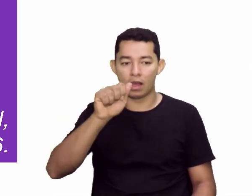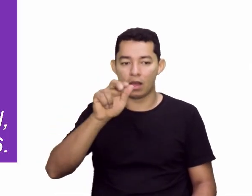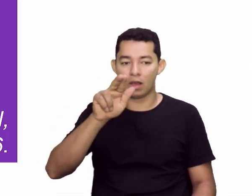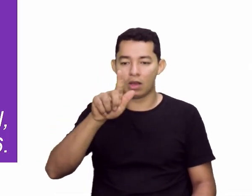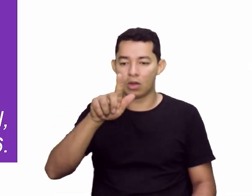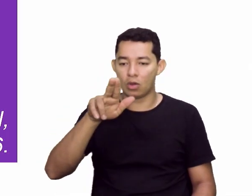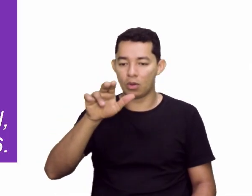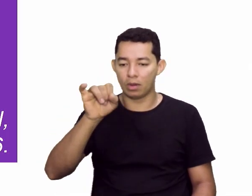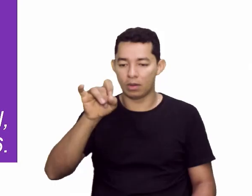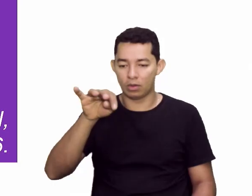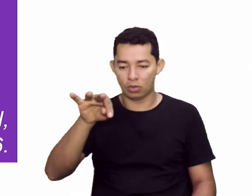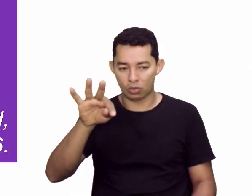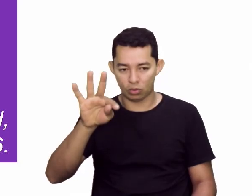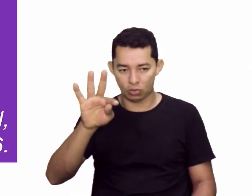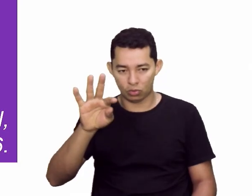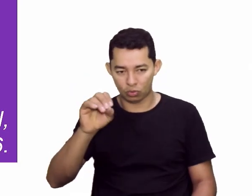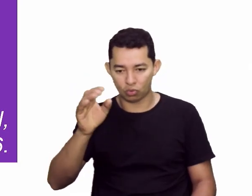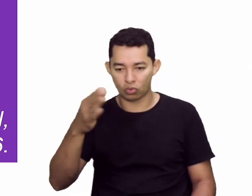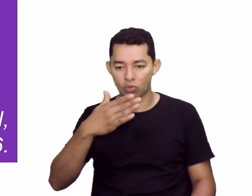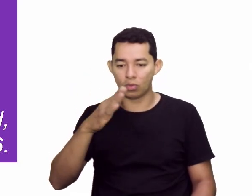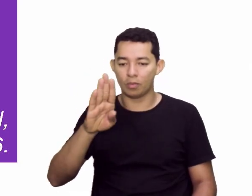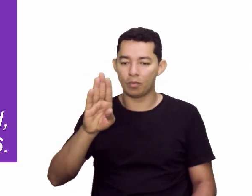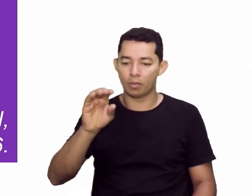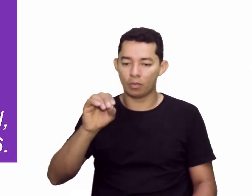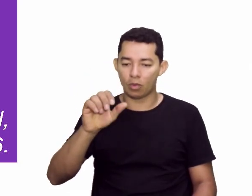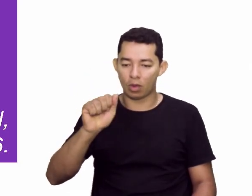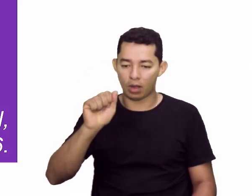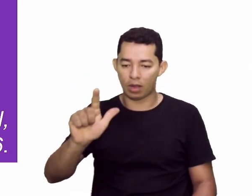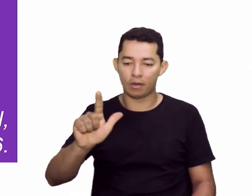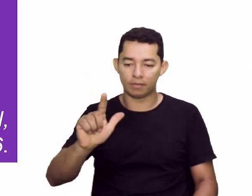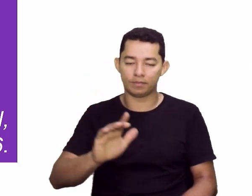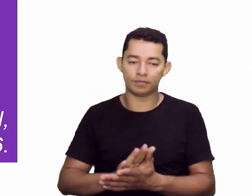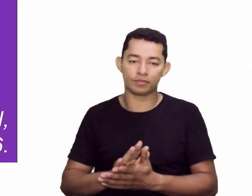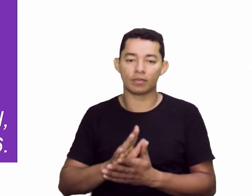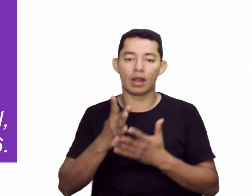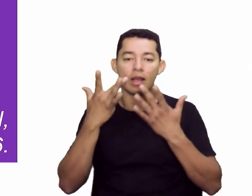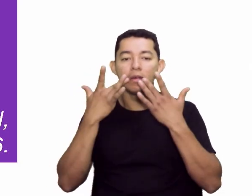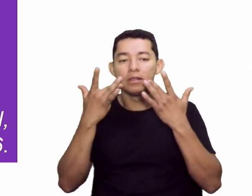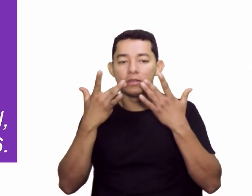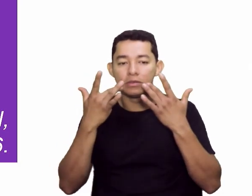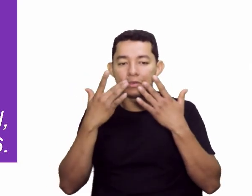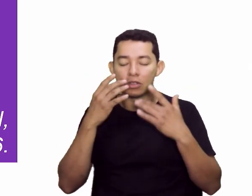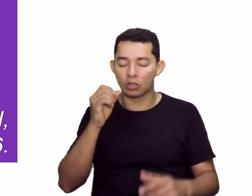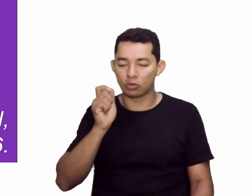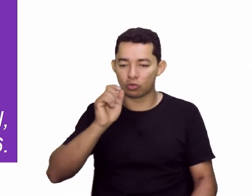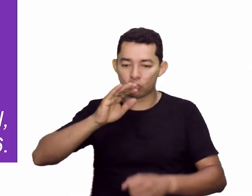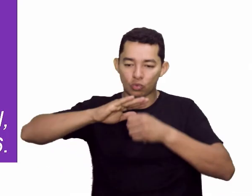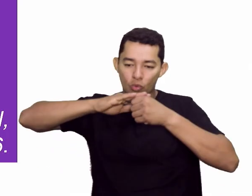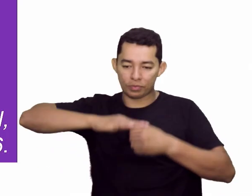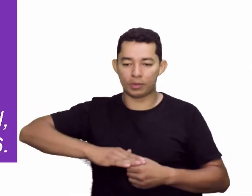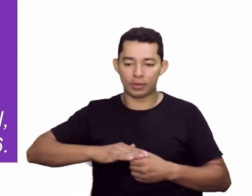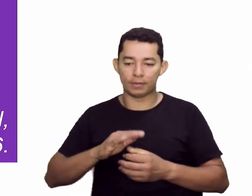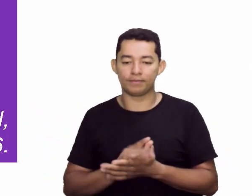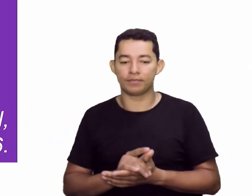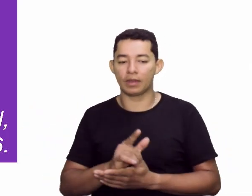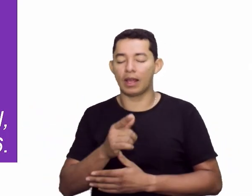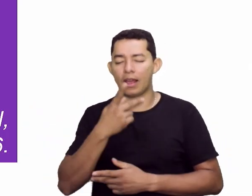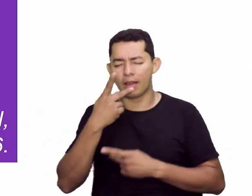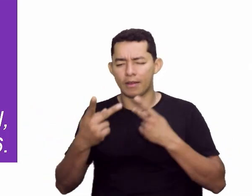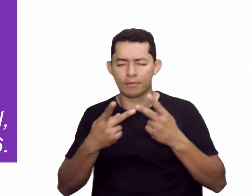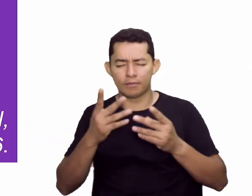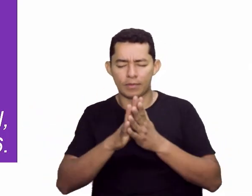que ele criou, né? É uma metodologia que une teatro e ação social. Então, é um teatro sobre os